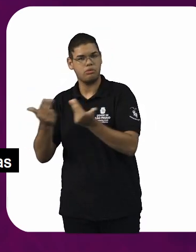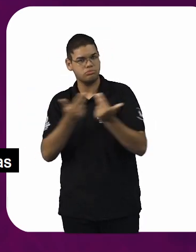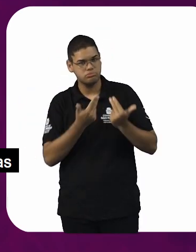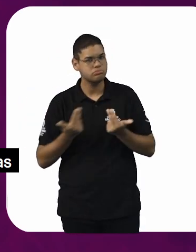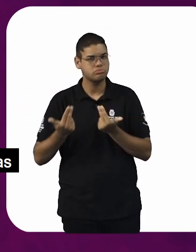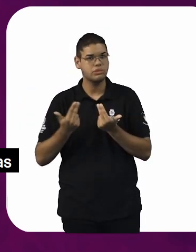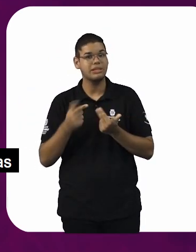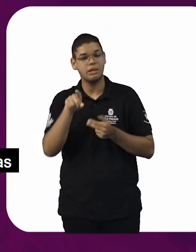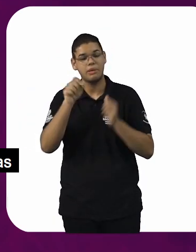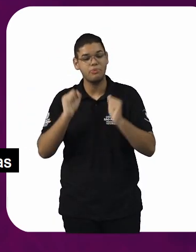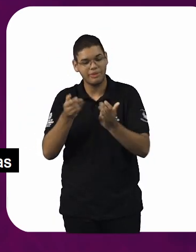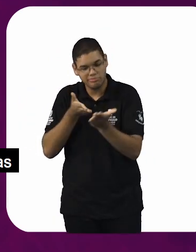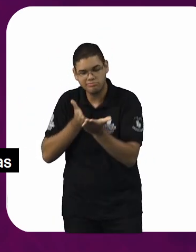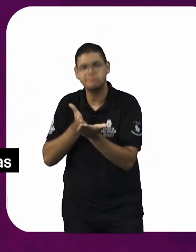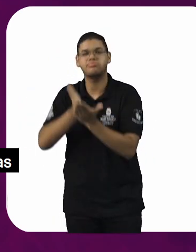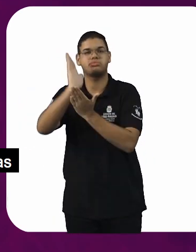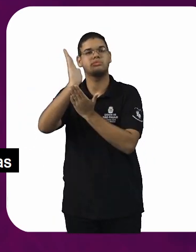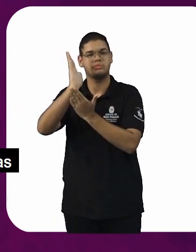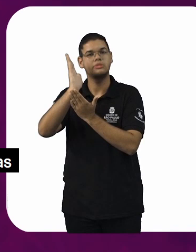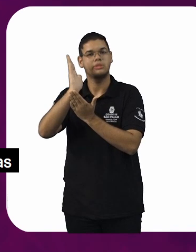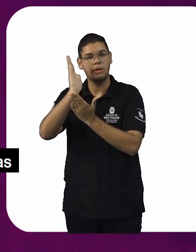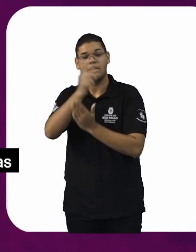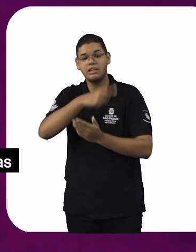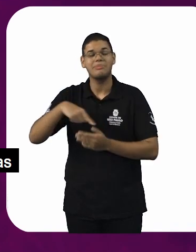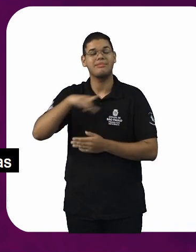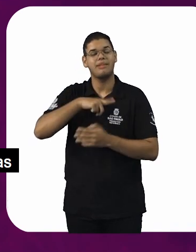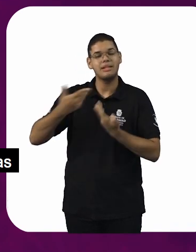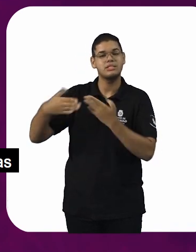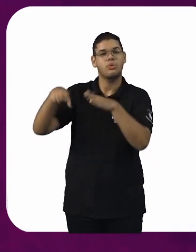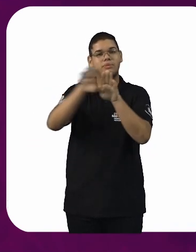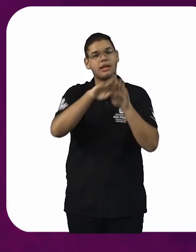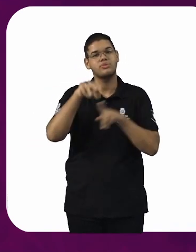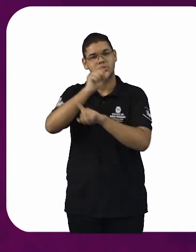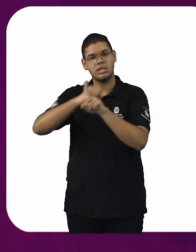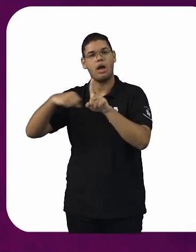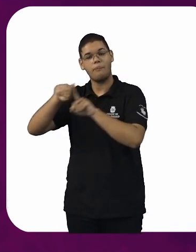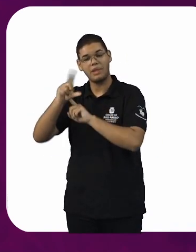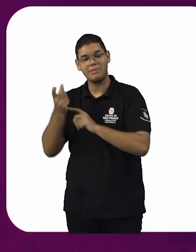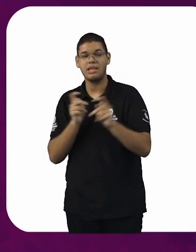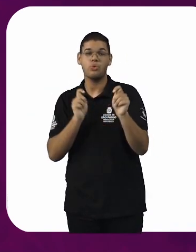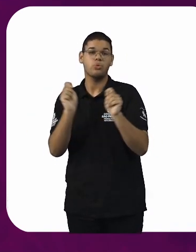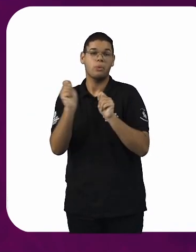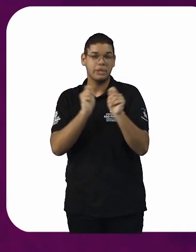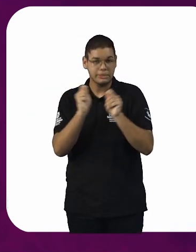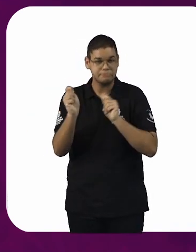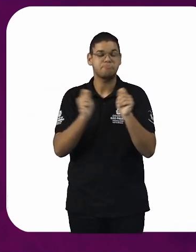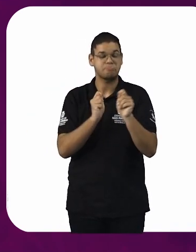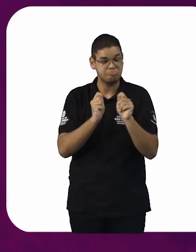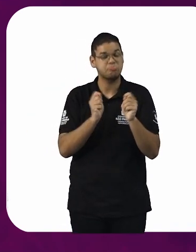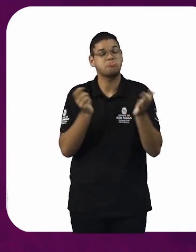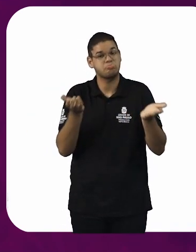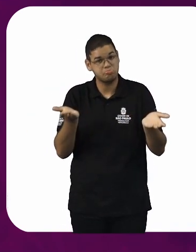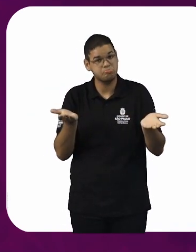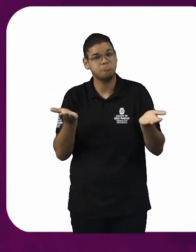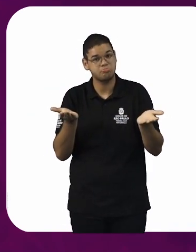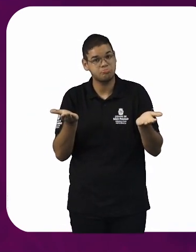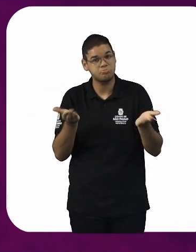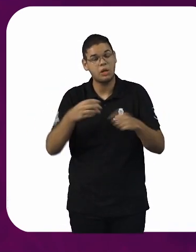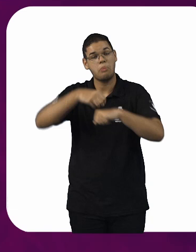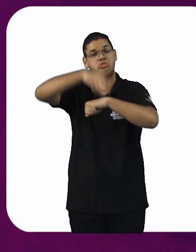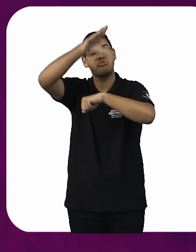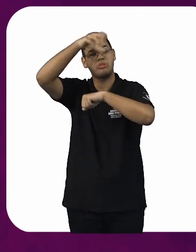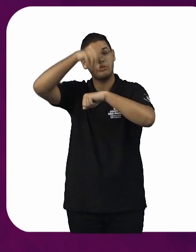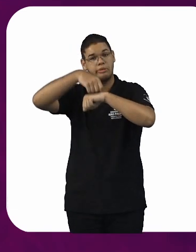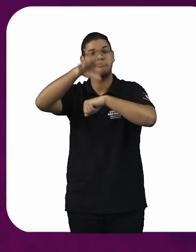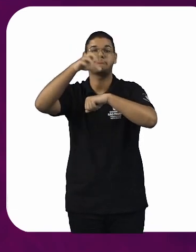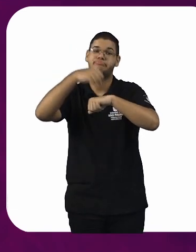serem promovidas, e alcançarem, né, essa igualdade social e econômica que é necessária para derrubar, né, essas diferenças,